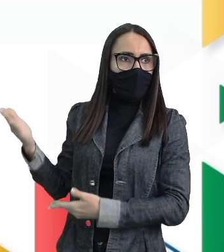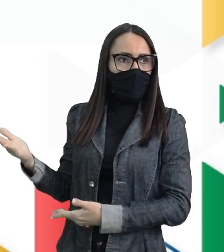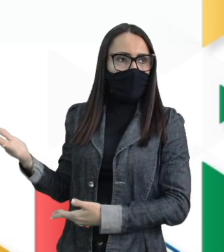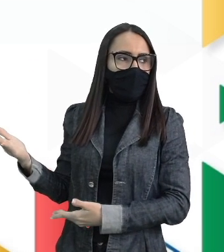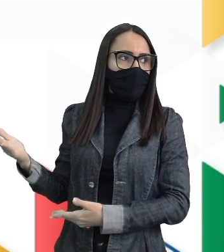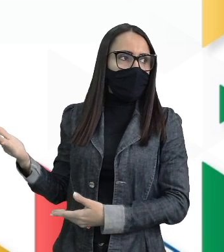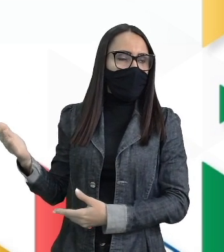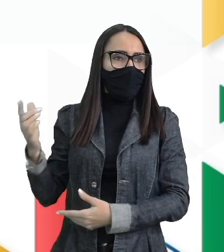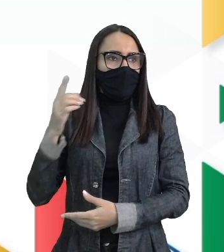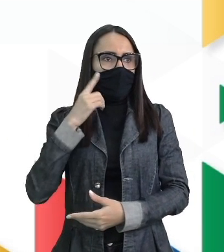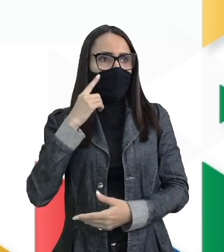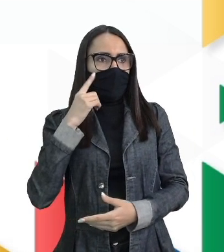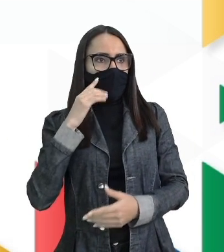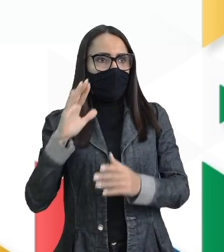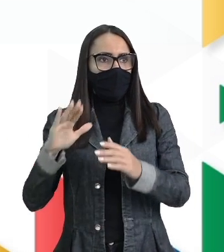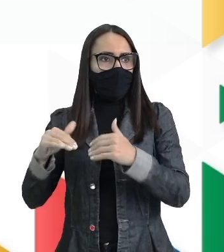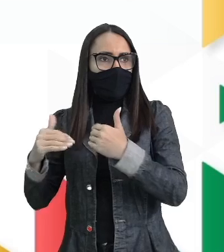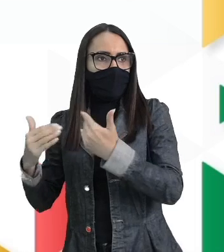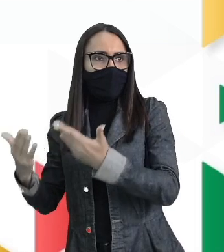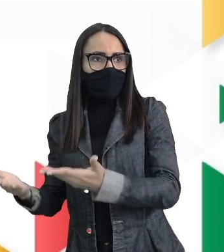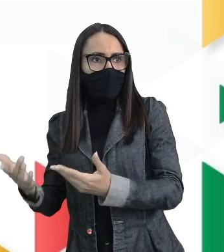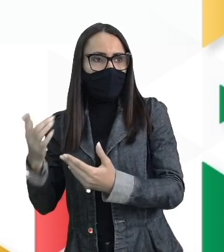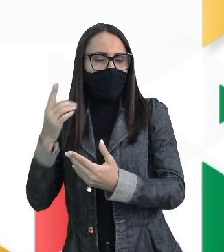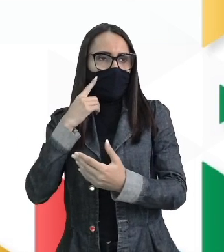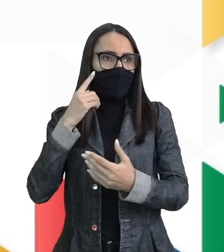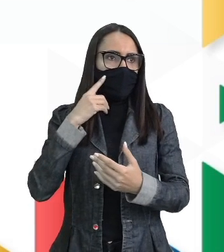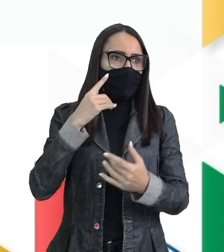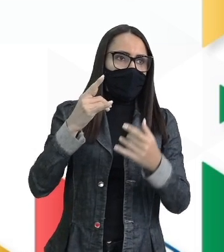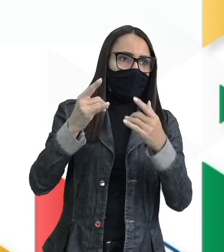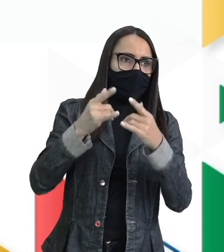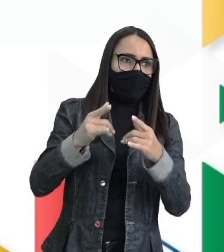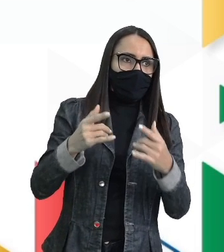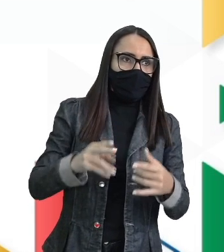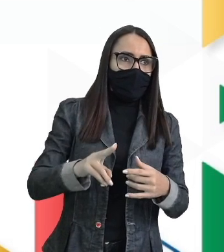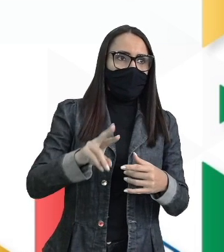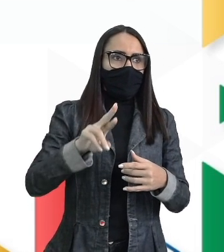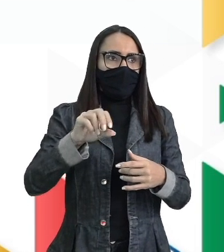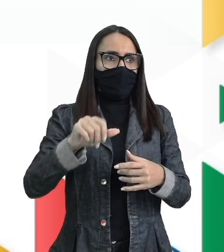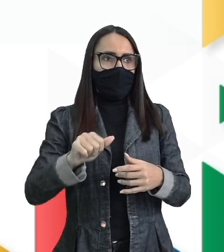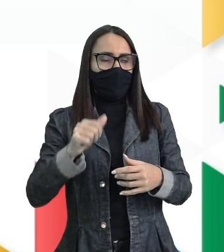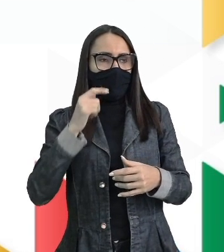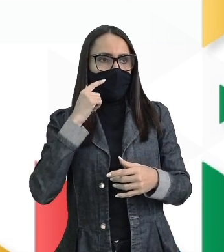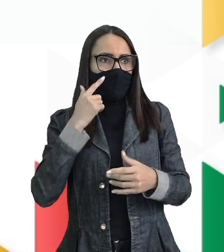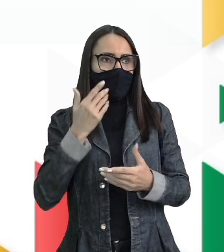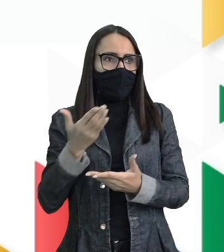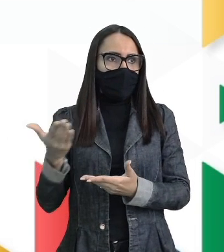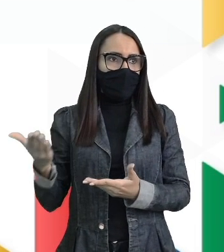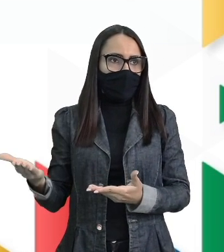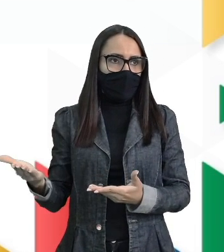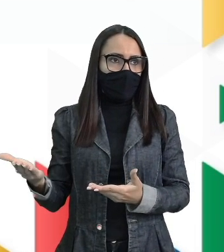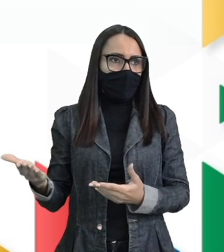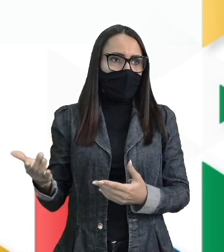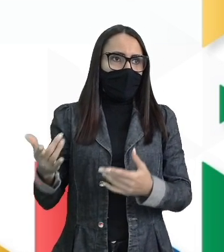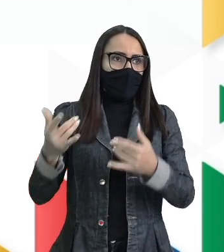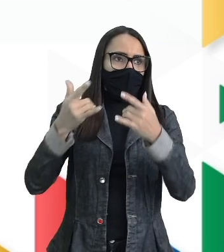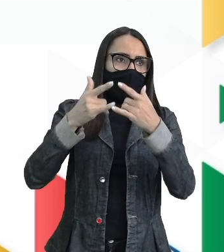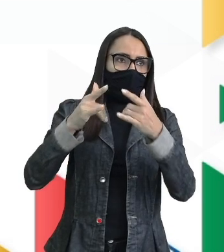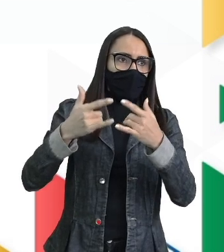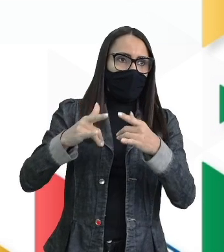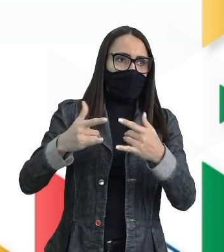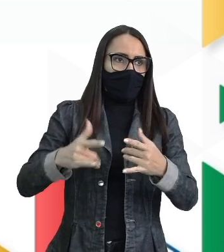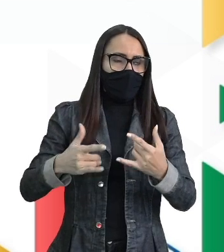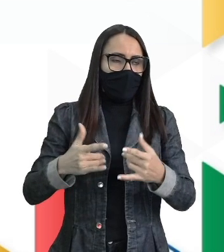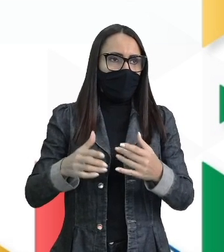húmero externo, costelas, una, rádio, vértebras